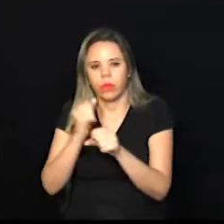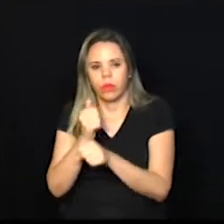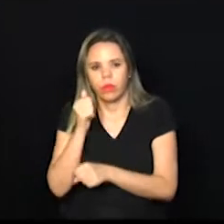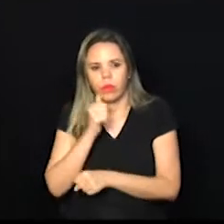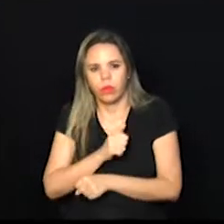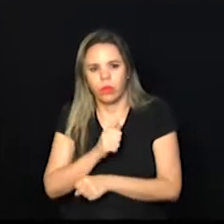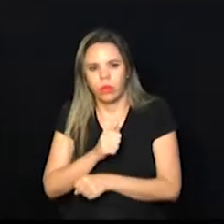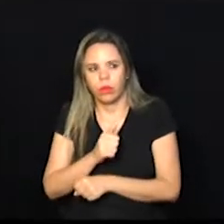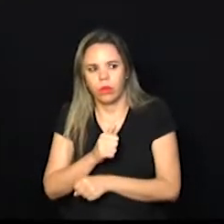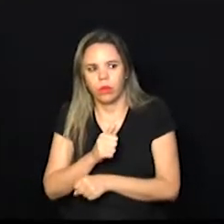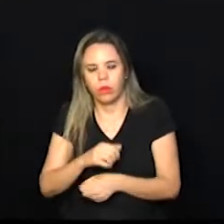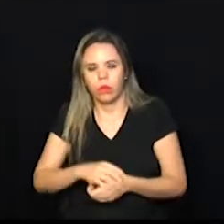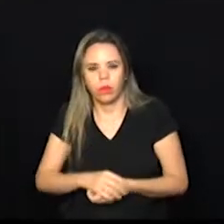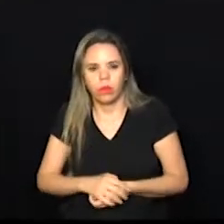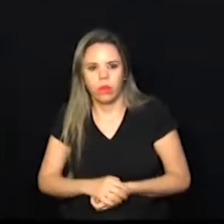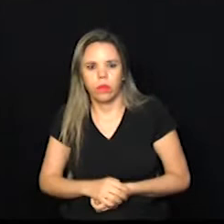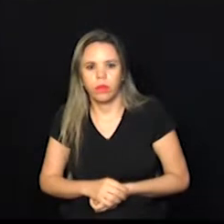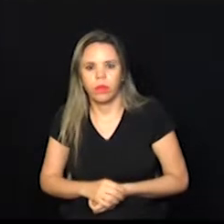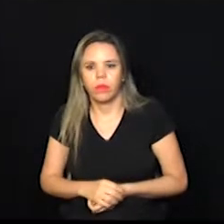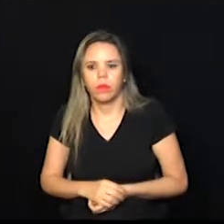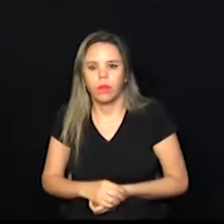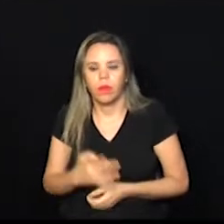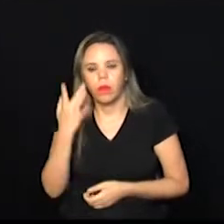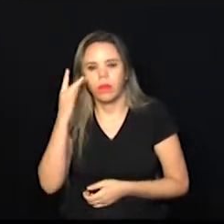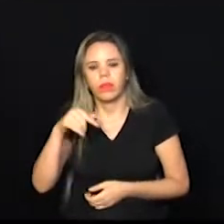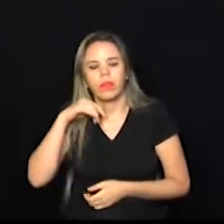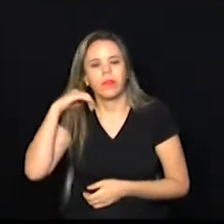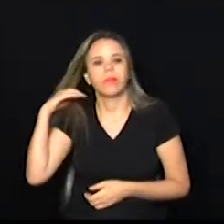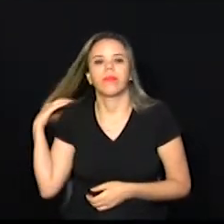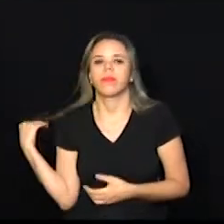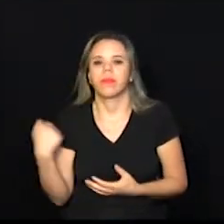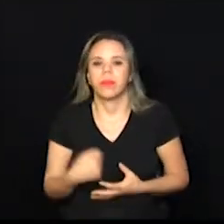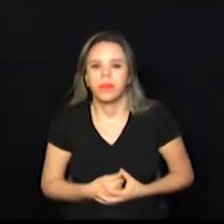de violência. Acho que é isso, gente.